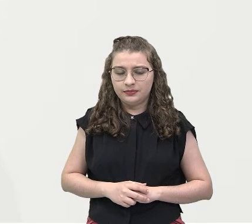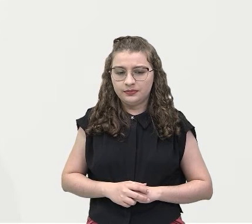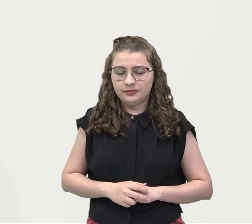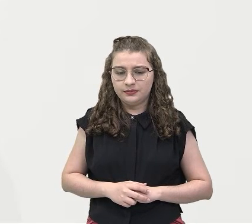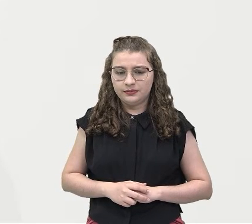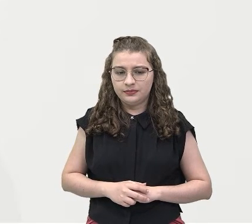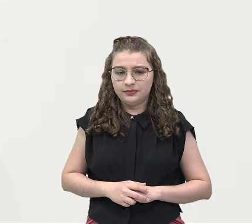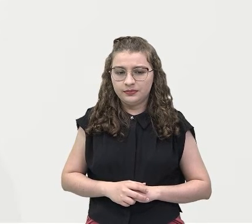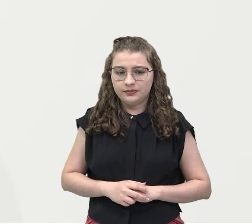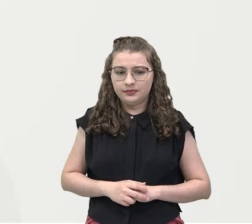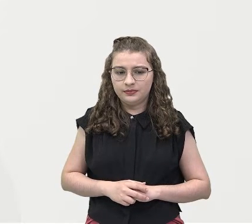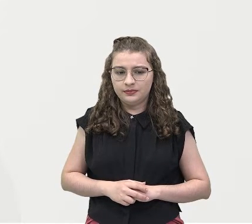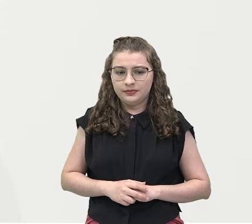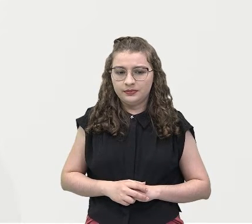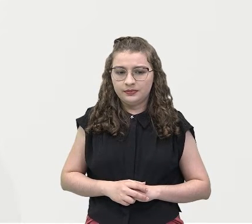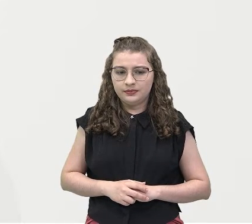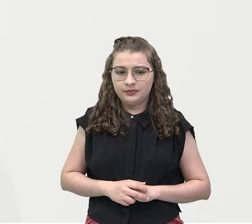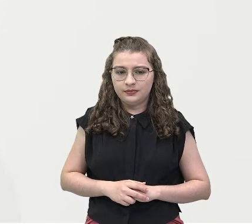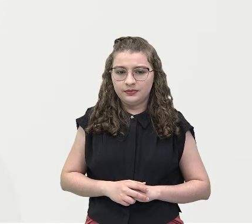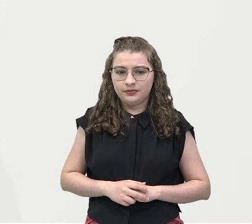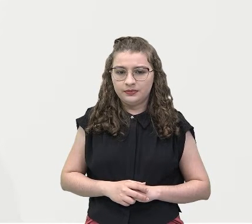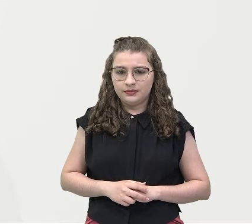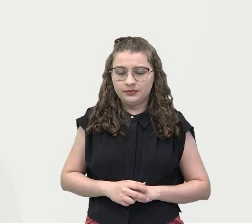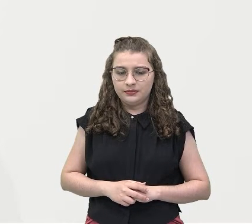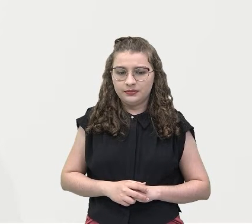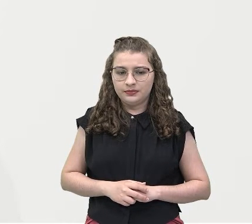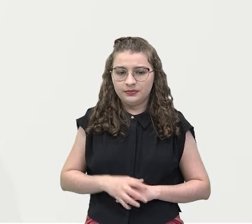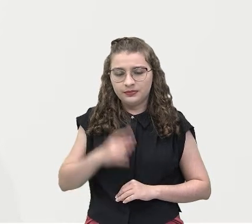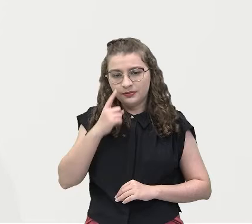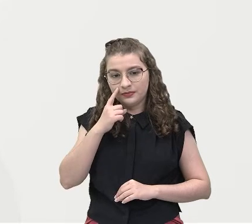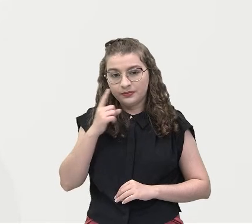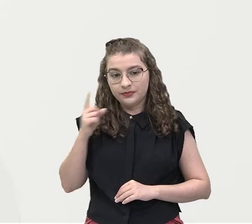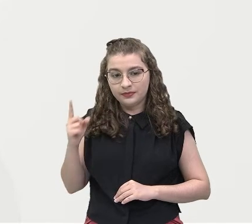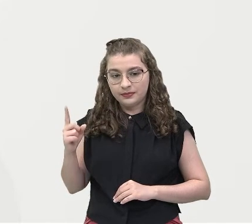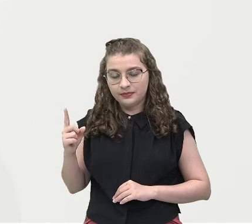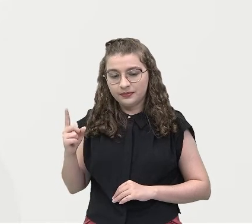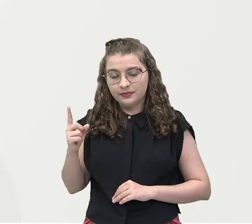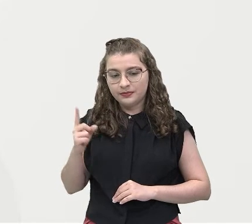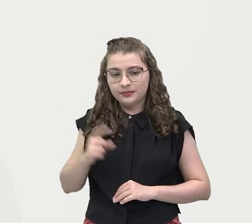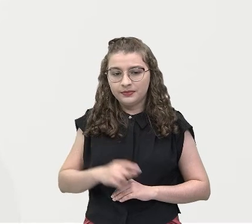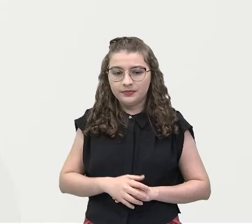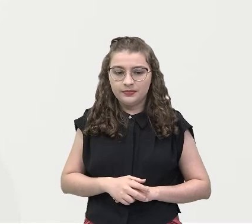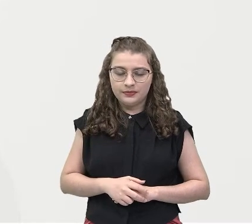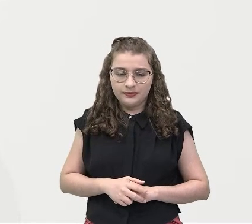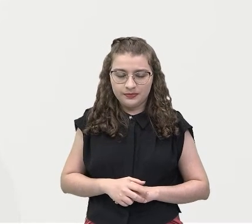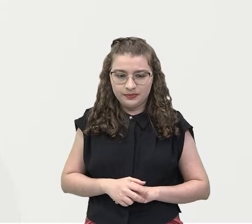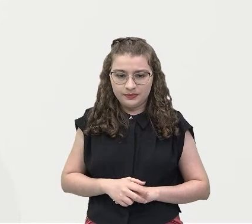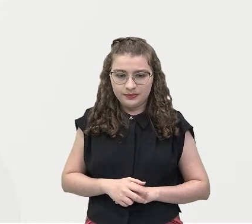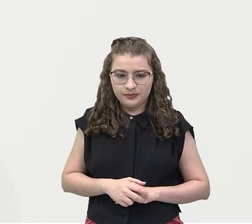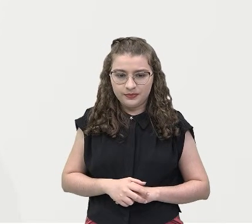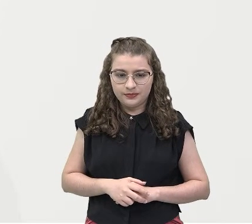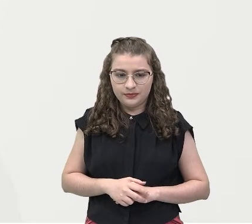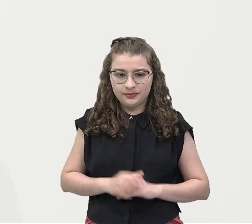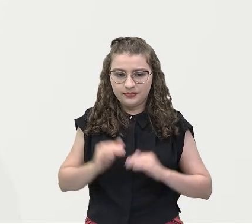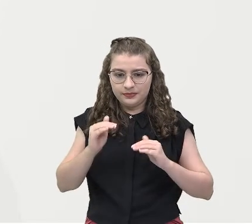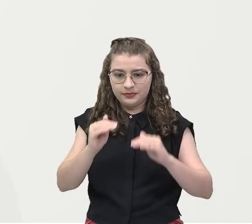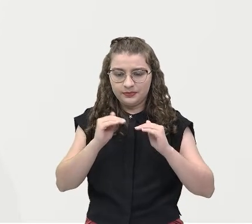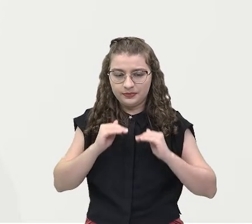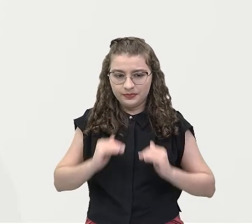Intelligence applications. Tem aqui também applications de novo. E aí ele